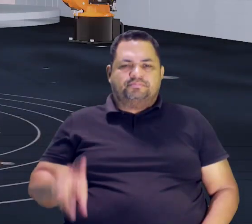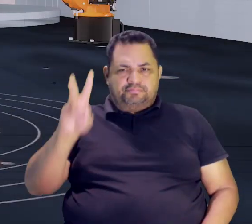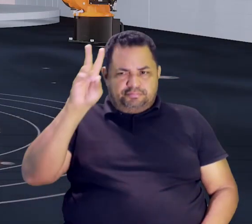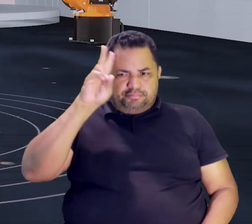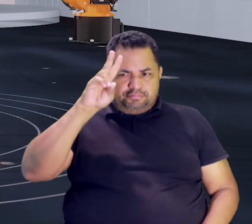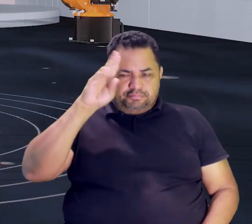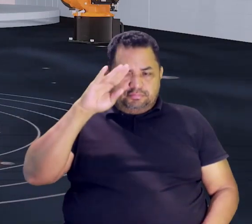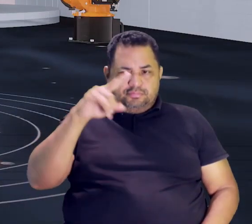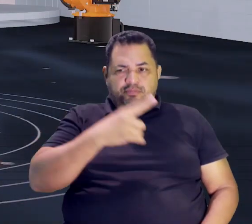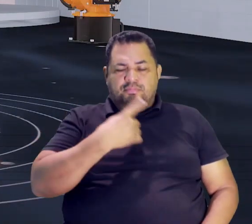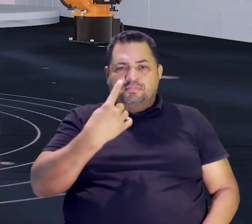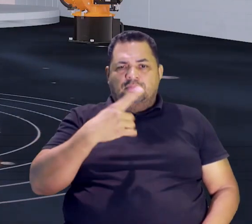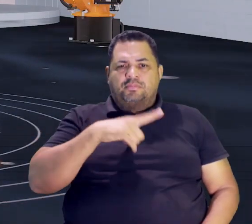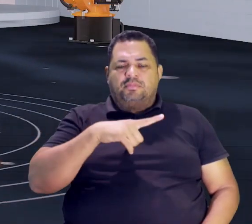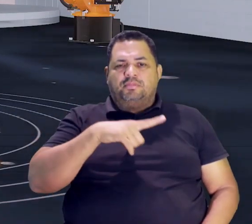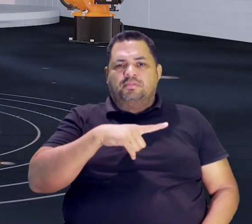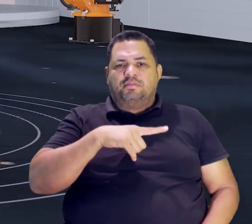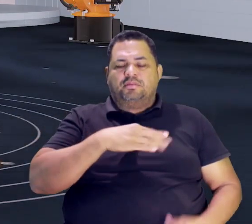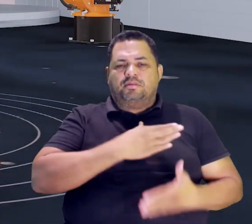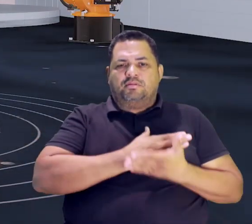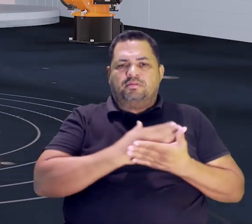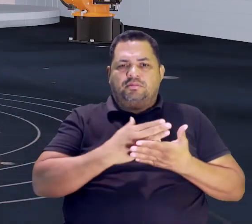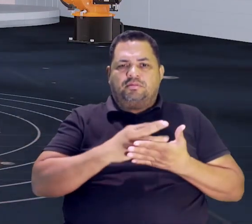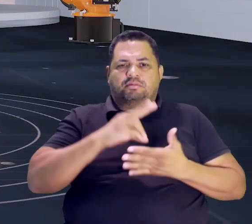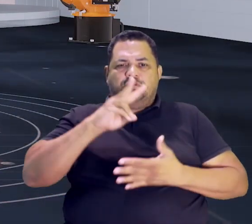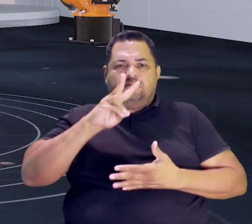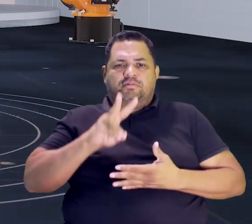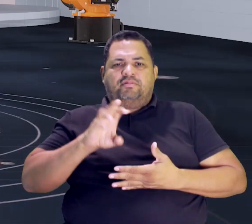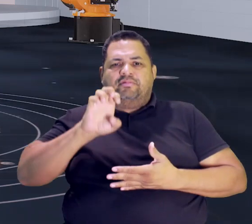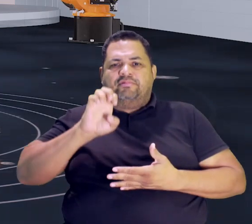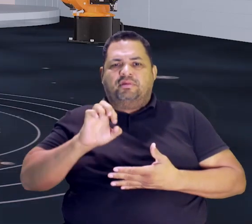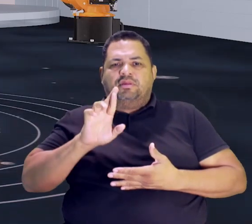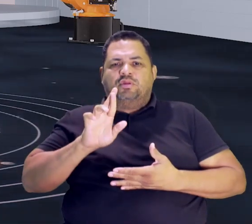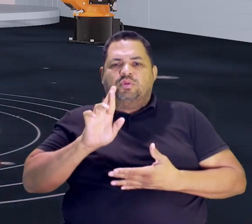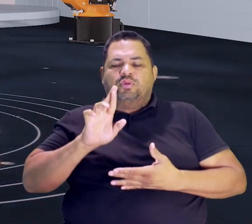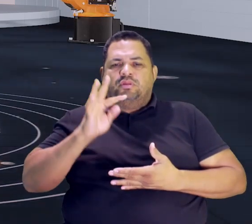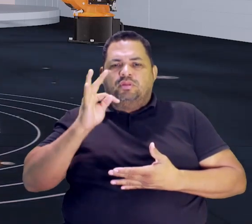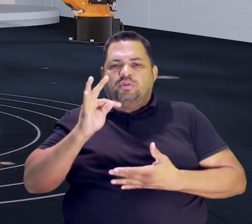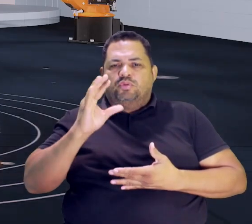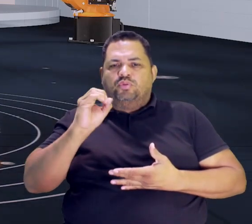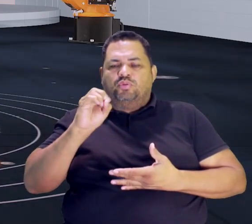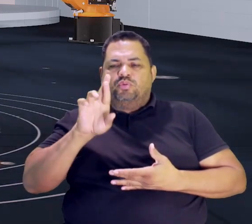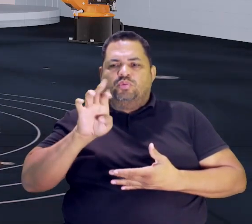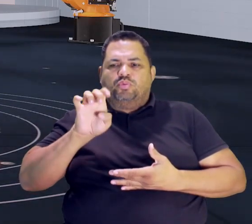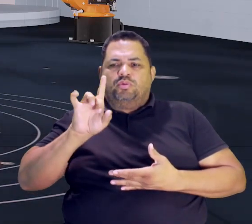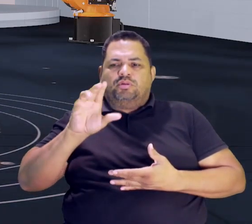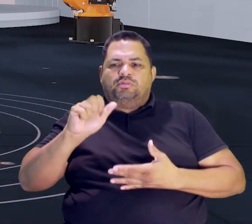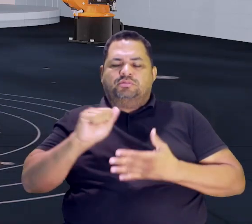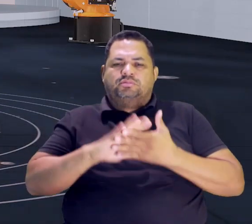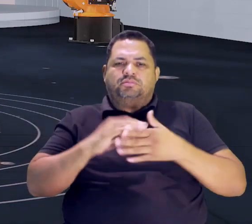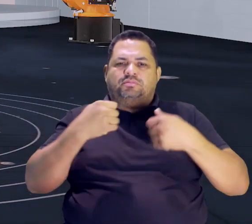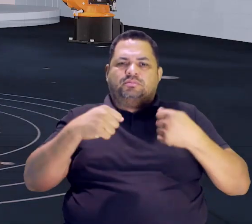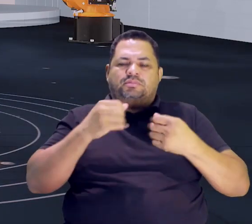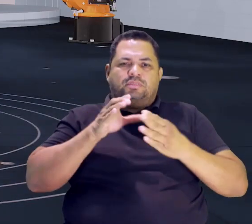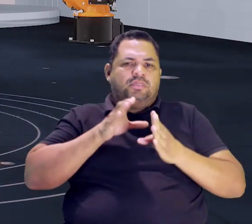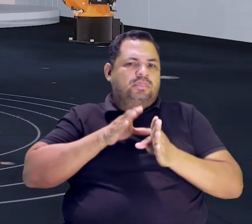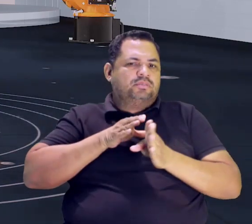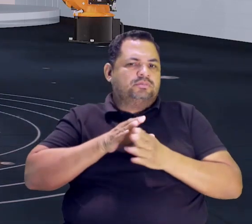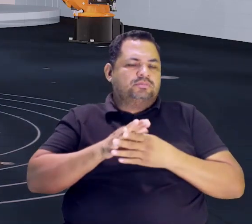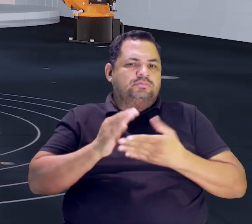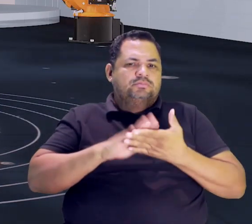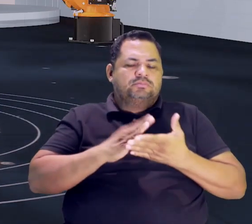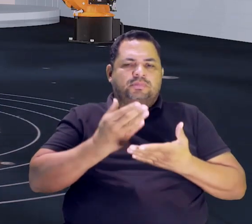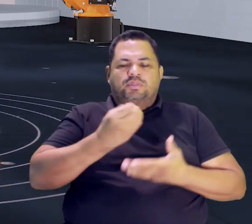Lembrando que nós estamos introduzindo vetores, por quê? A grandeza vetorial precisa da orientação, pessoal. Não é só o